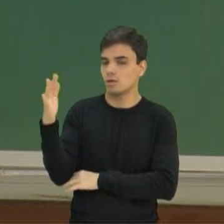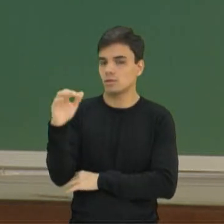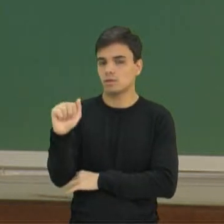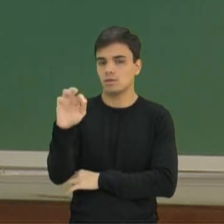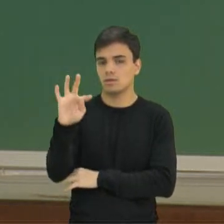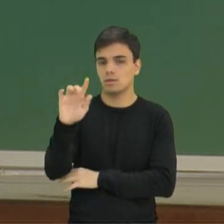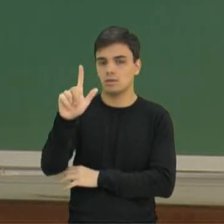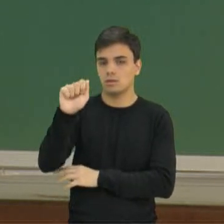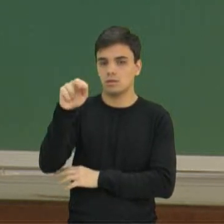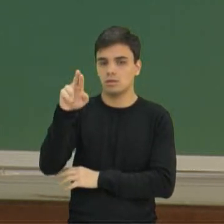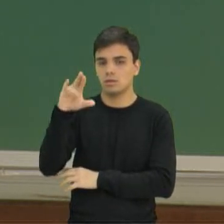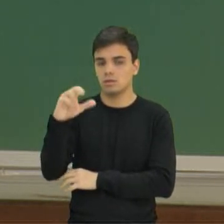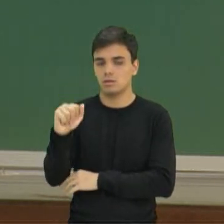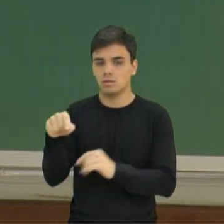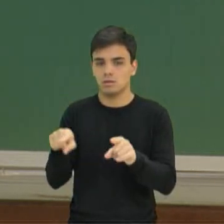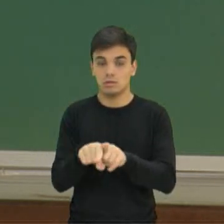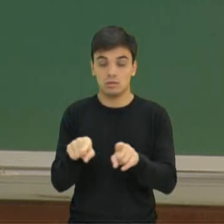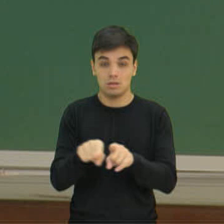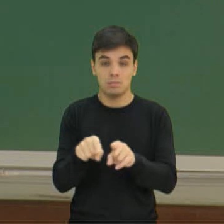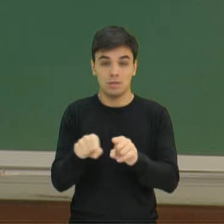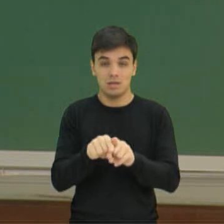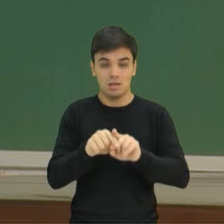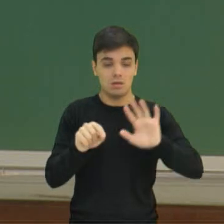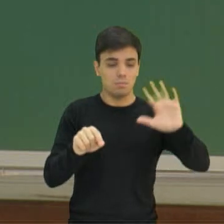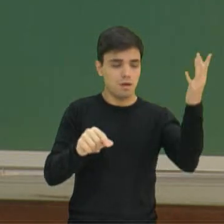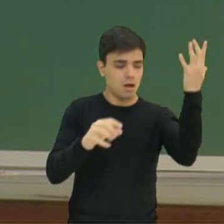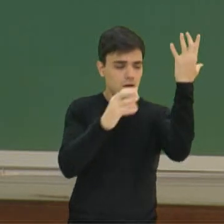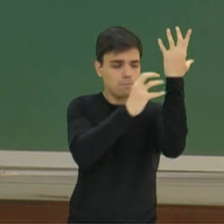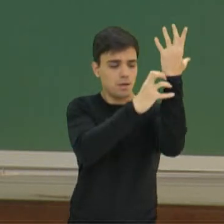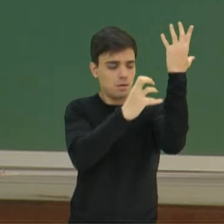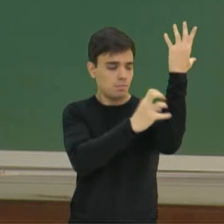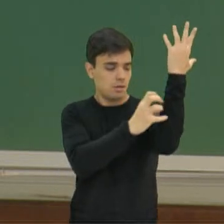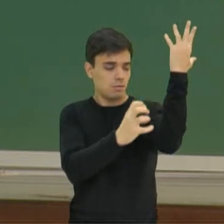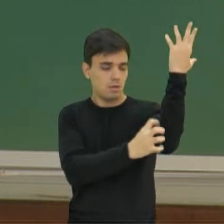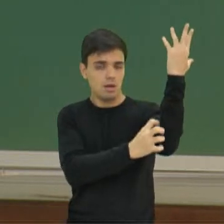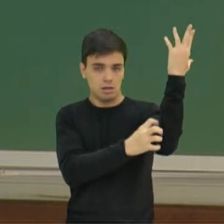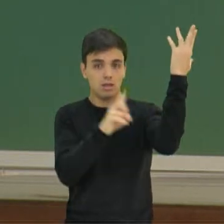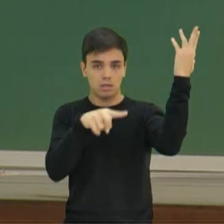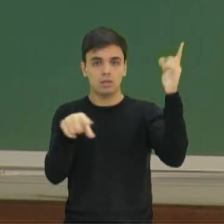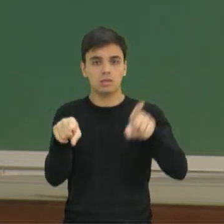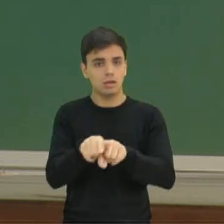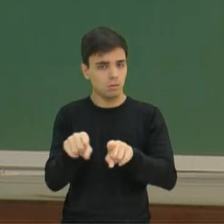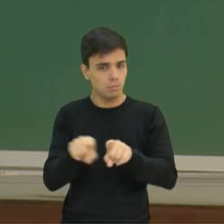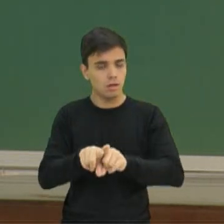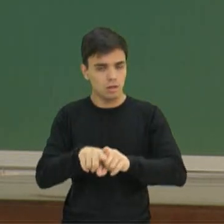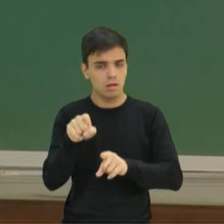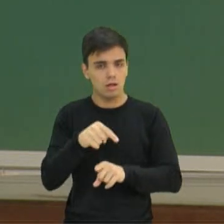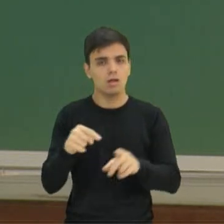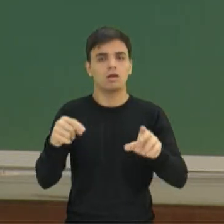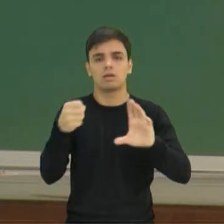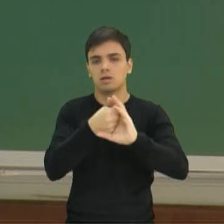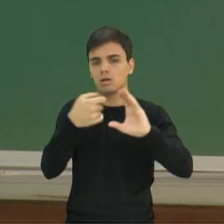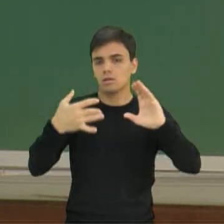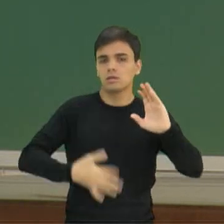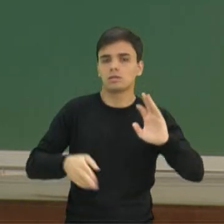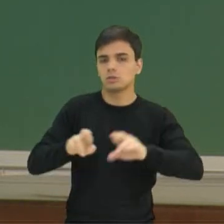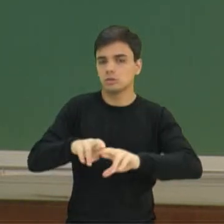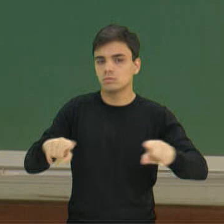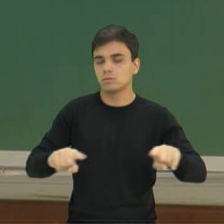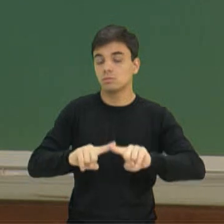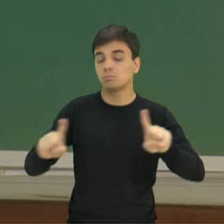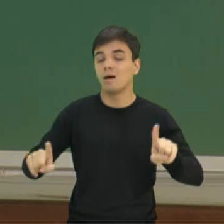litorânea. A região da Caatinga também sofre com desmatamento. É uma vegetação que tem características diferentes,